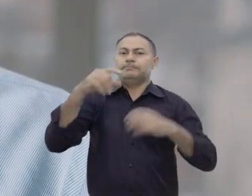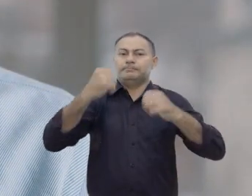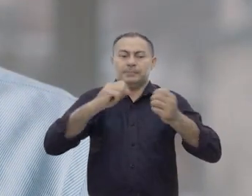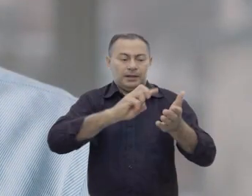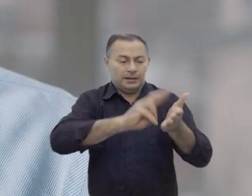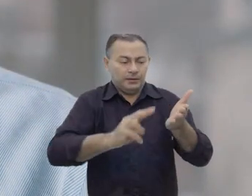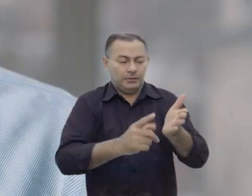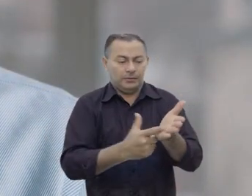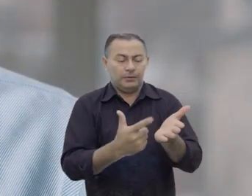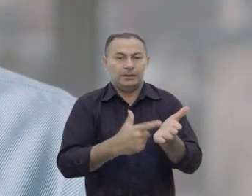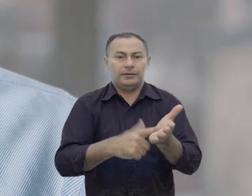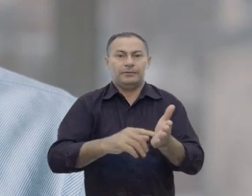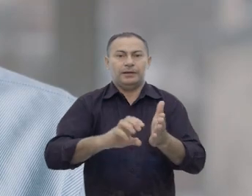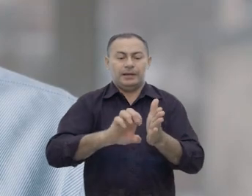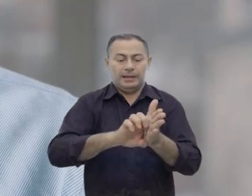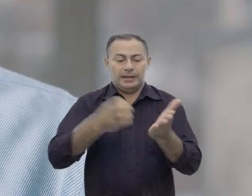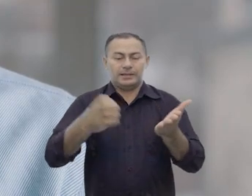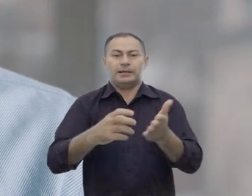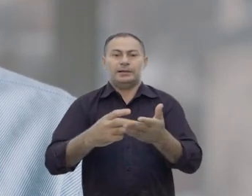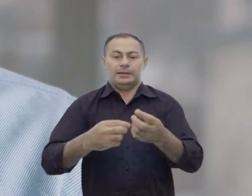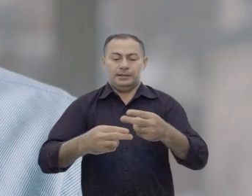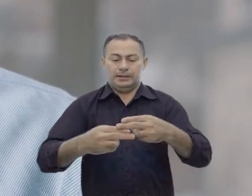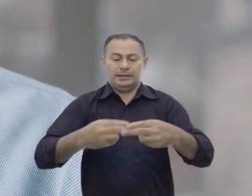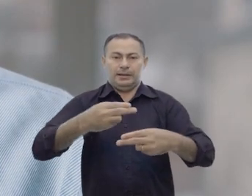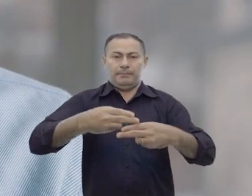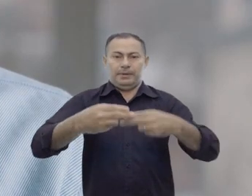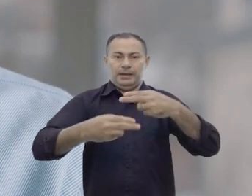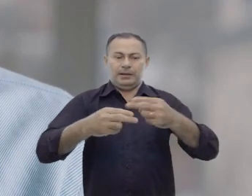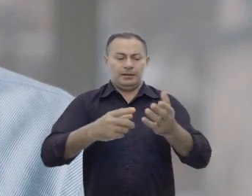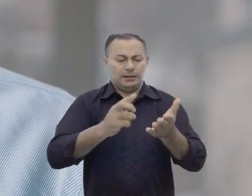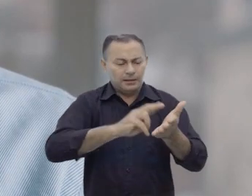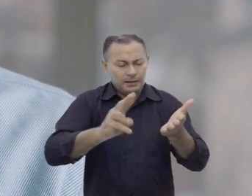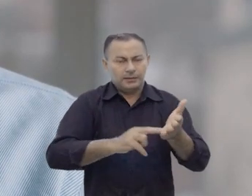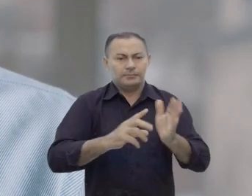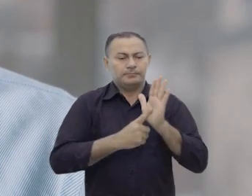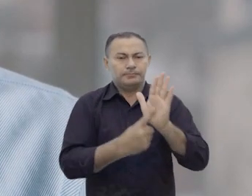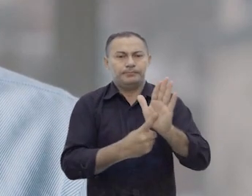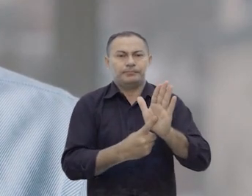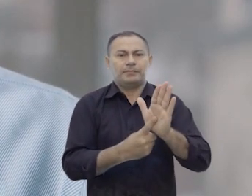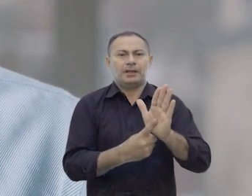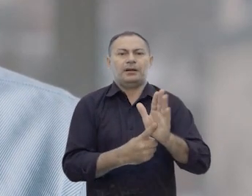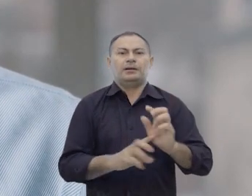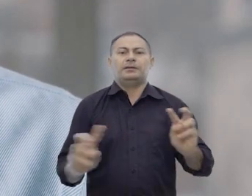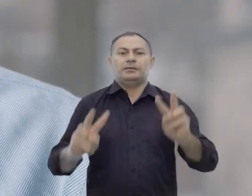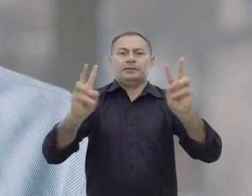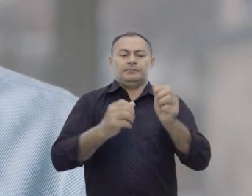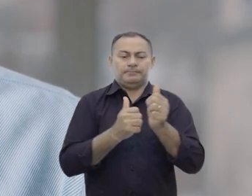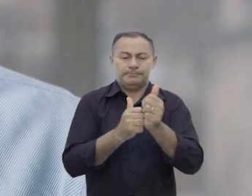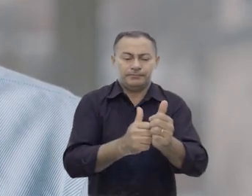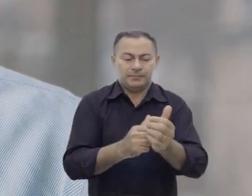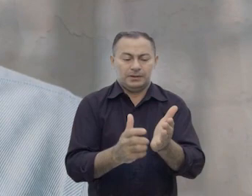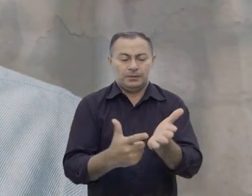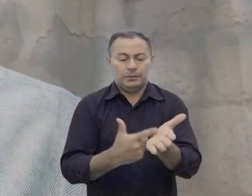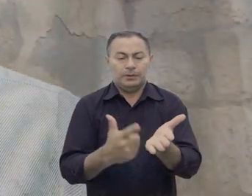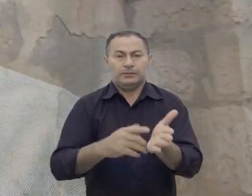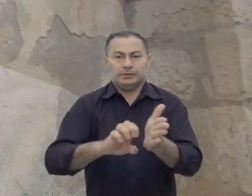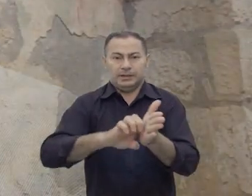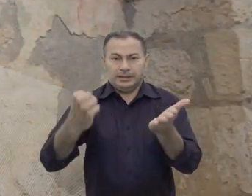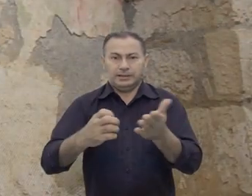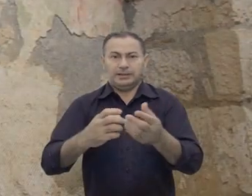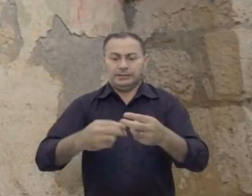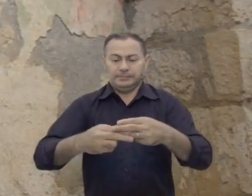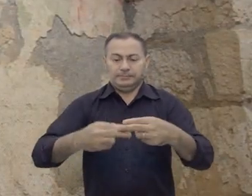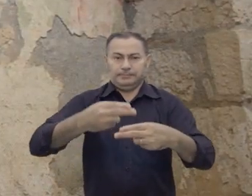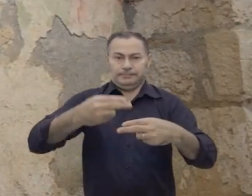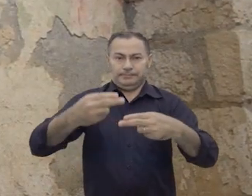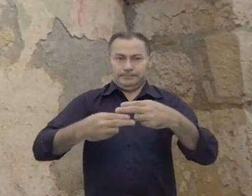trabalho de Deus, você precisa ler os livros de Esdras e Neemias. Eles apresentam princípios que devem ser seguidos. Nos livros de Esdras